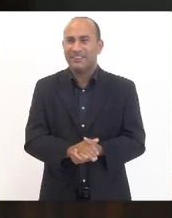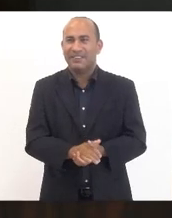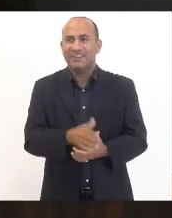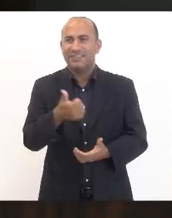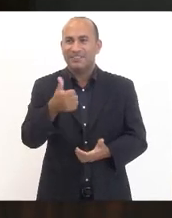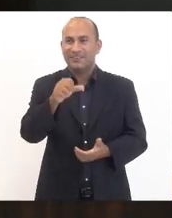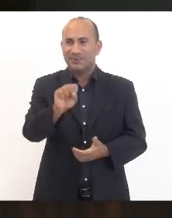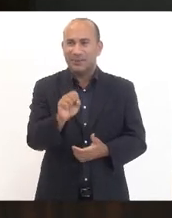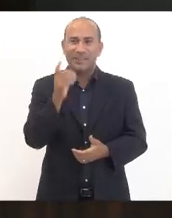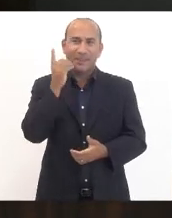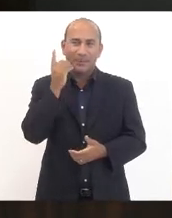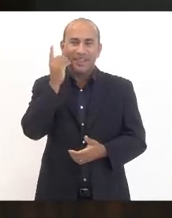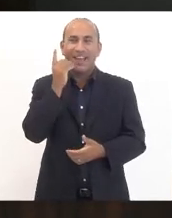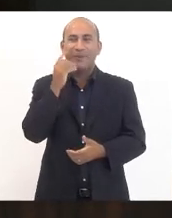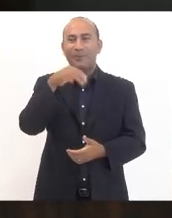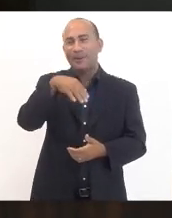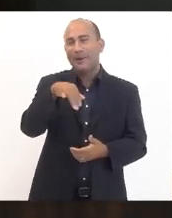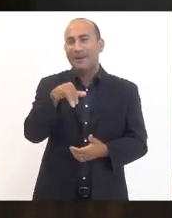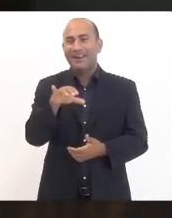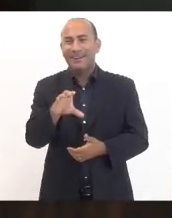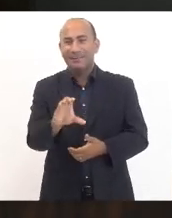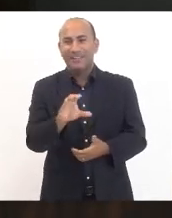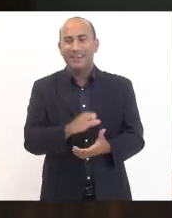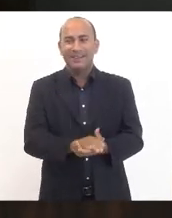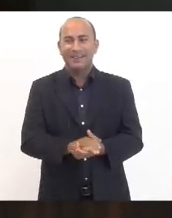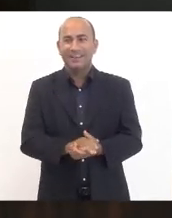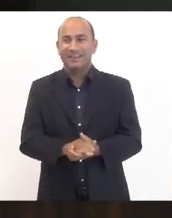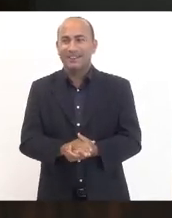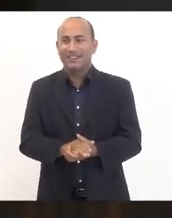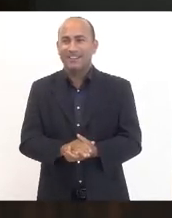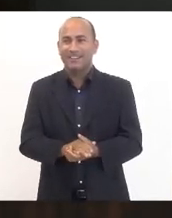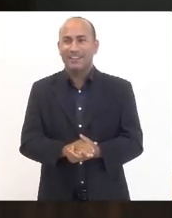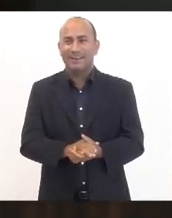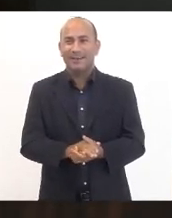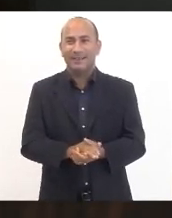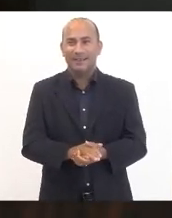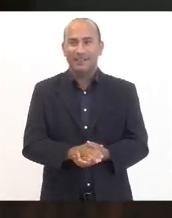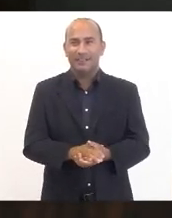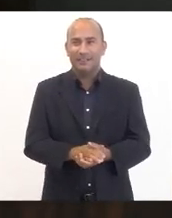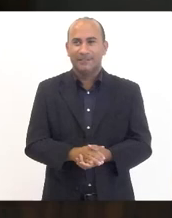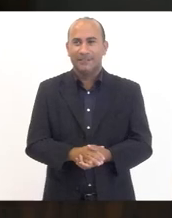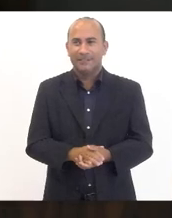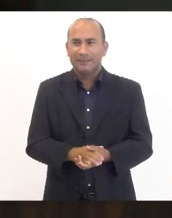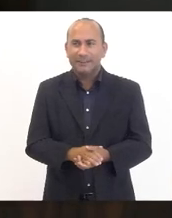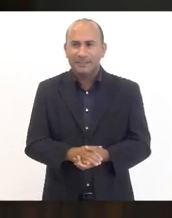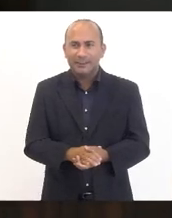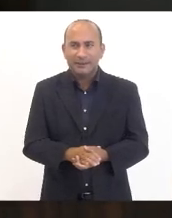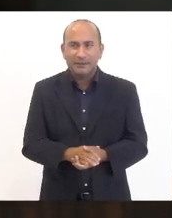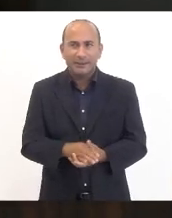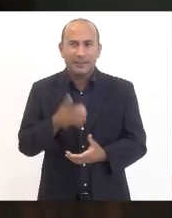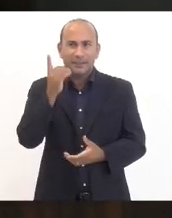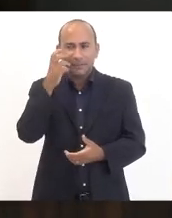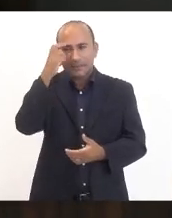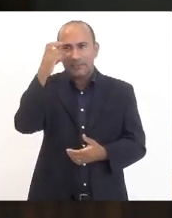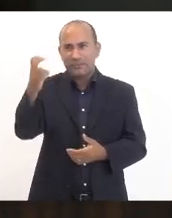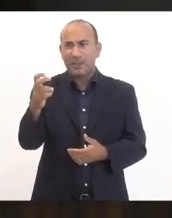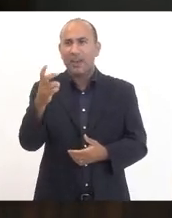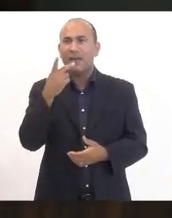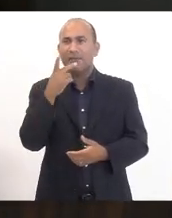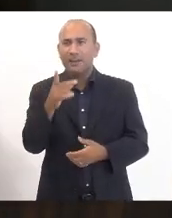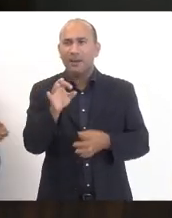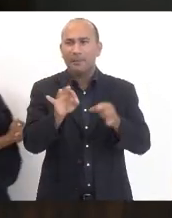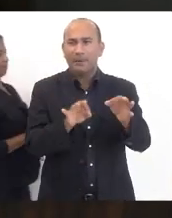18, de autoria do deputado Carlos Mink, que autoriza o Poder Executivo a criar o programa Blitz Inteligente,